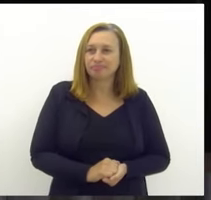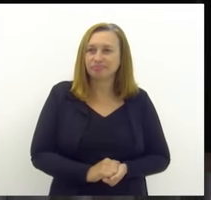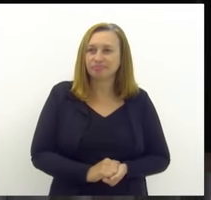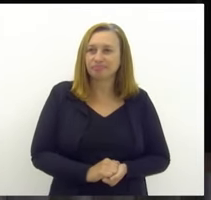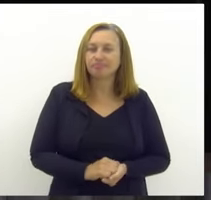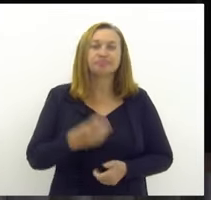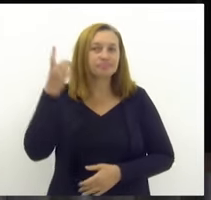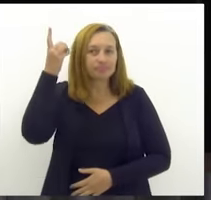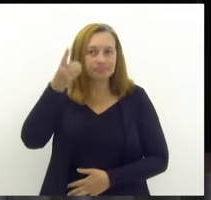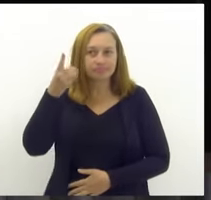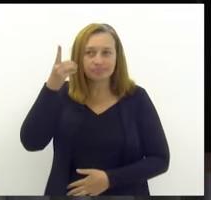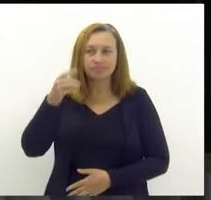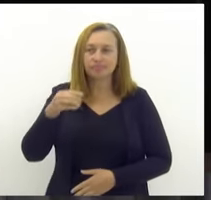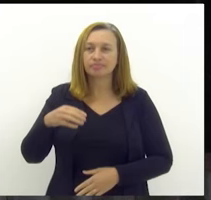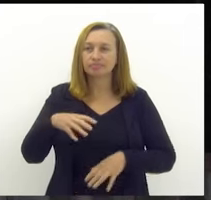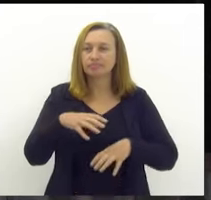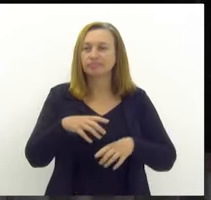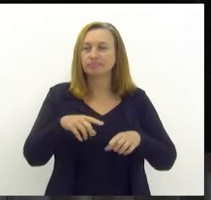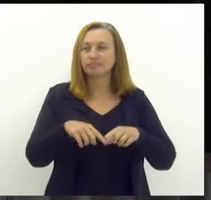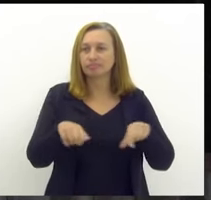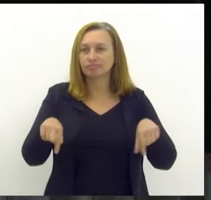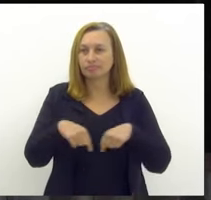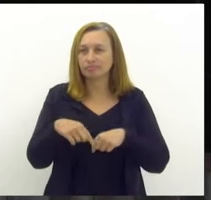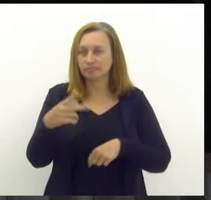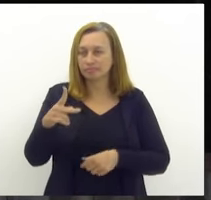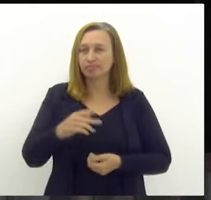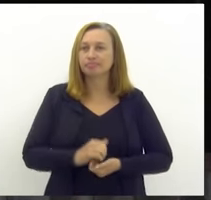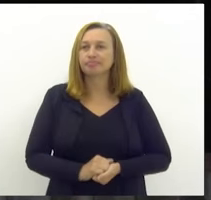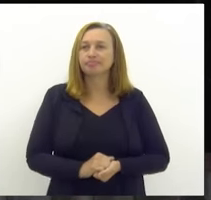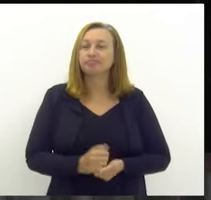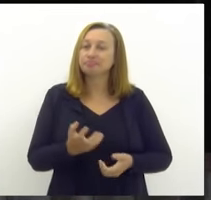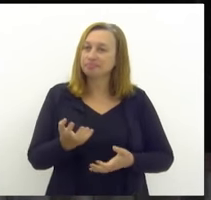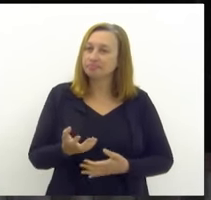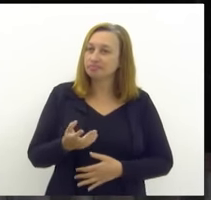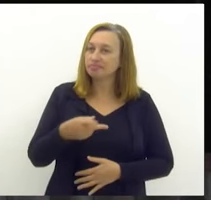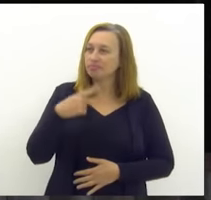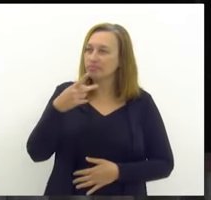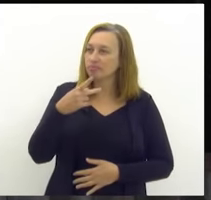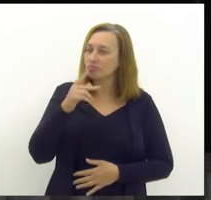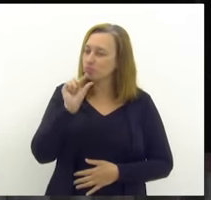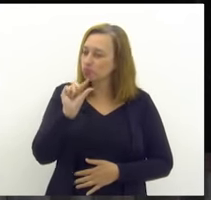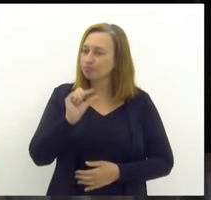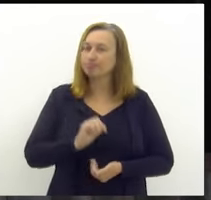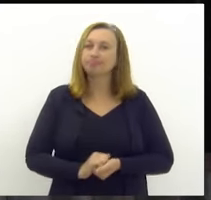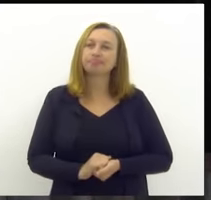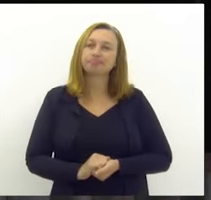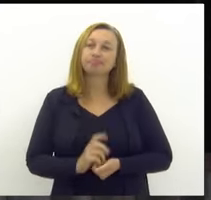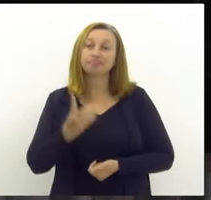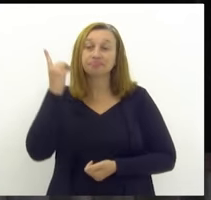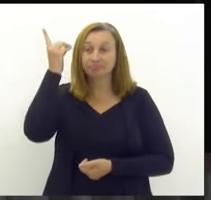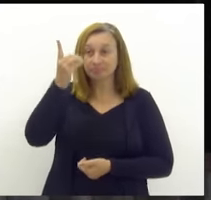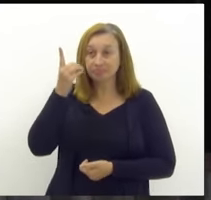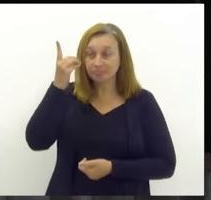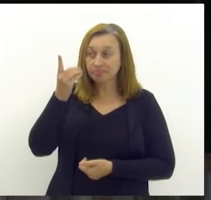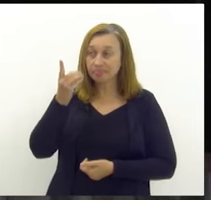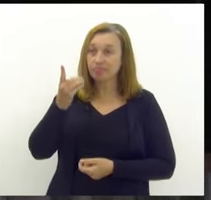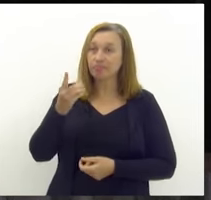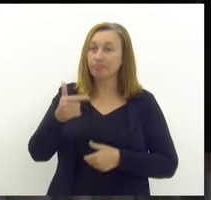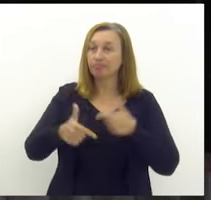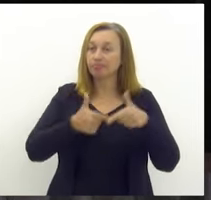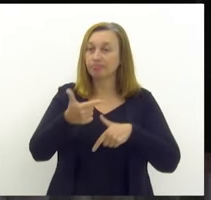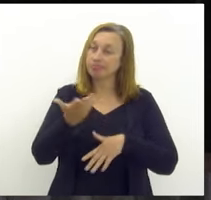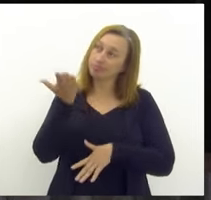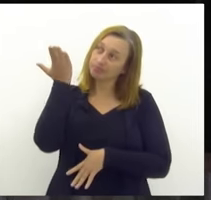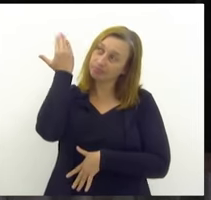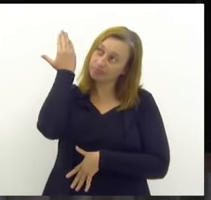deputados nos seus gabinetes e queria aqui memorizar um pouco os deputados da legislatura passada